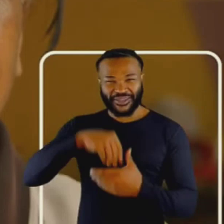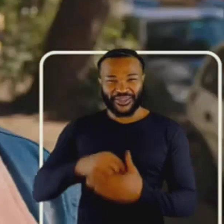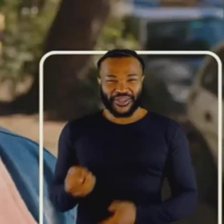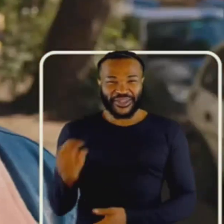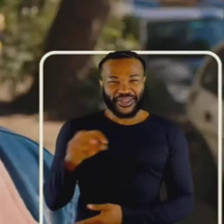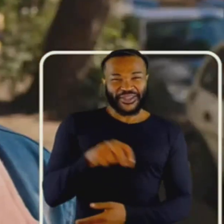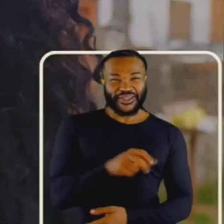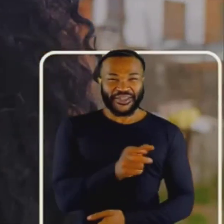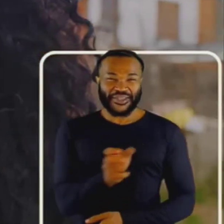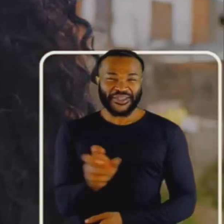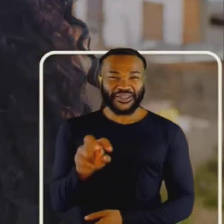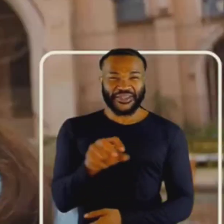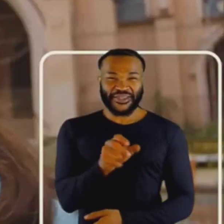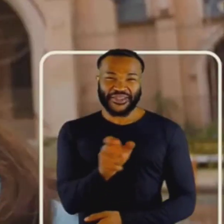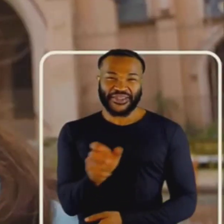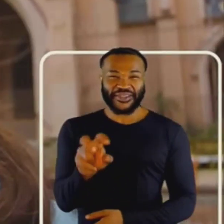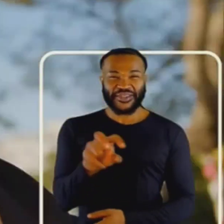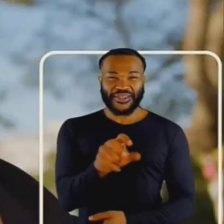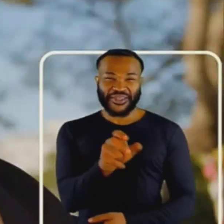cobra coral,